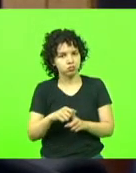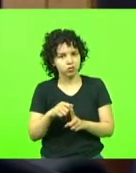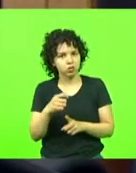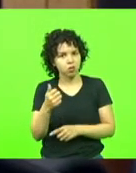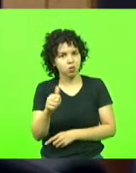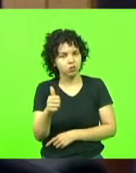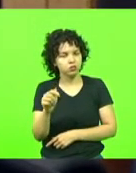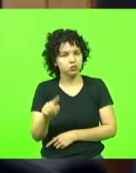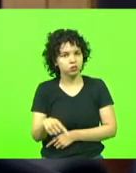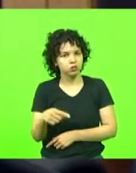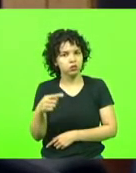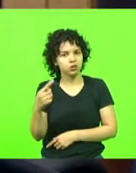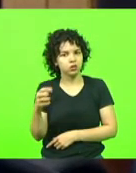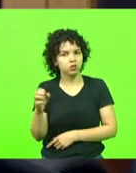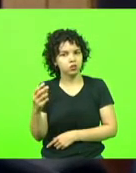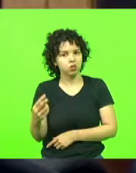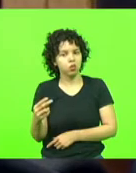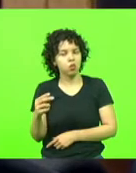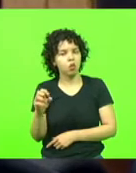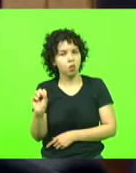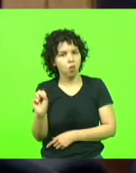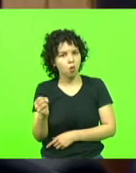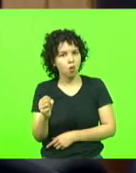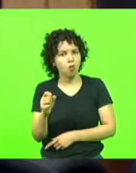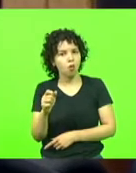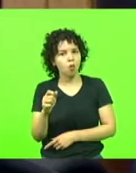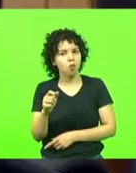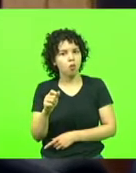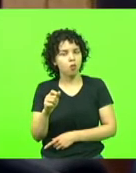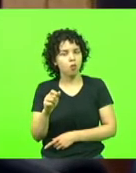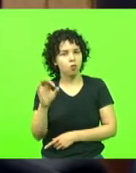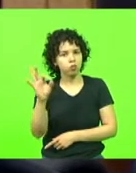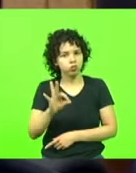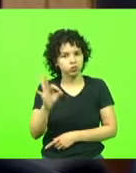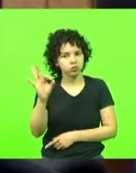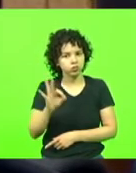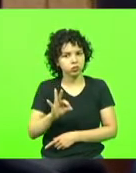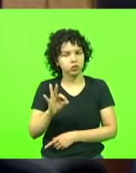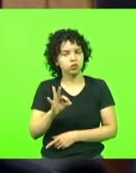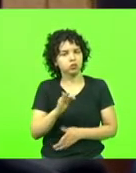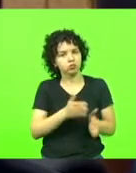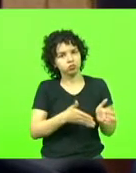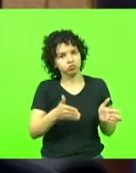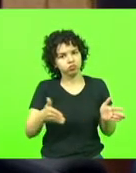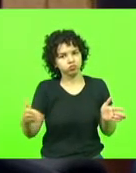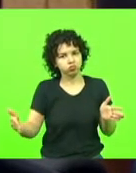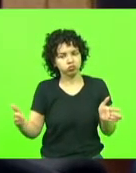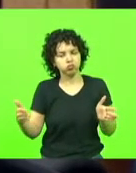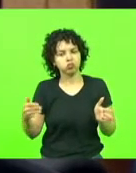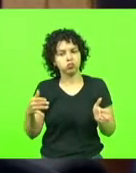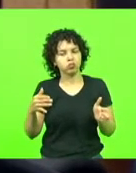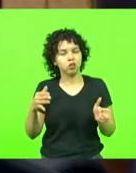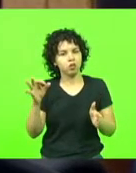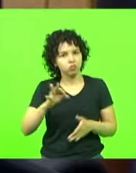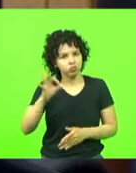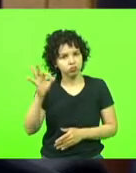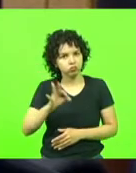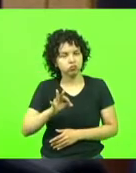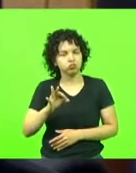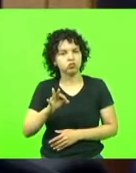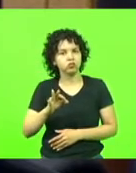11,08% nos últimos 12 meses, puxado por um dos índices que é o preço dos combustíveis, que é a energia elétrica